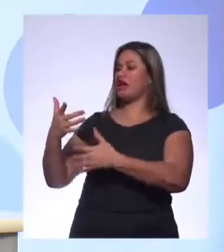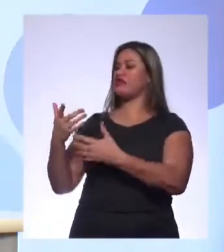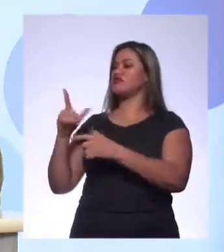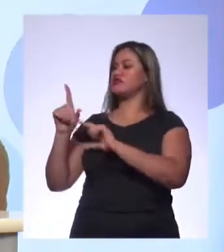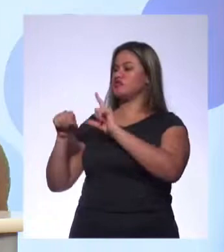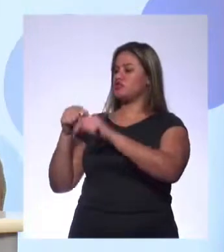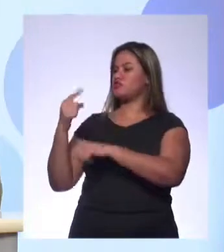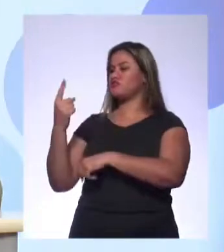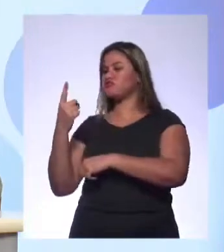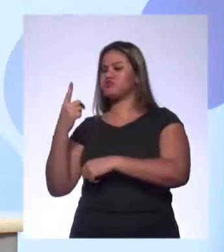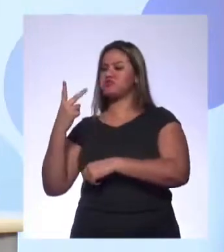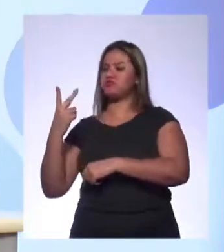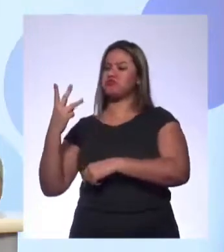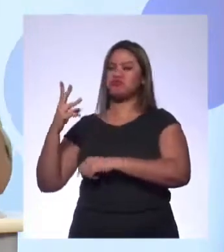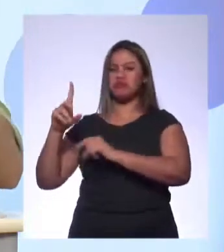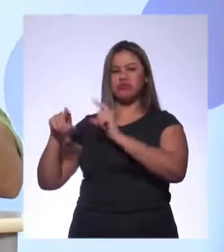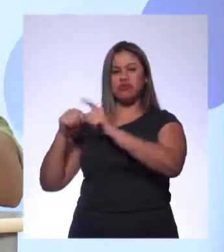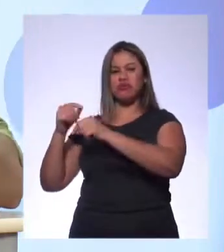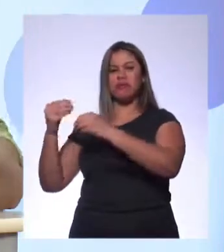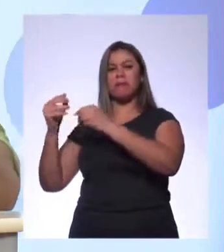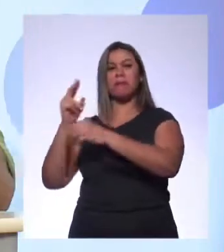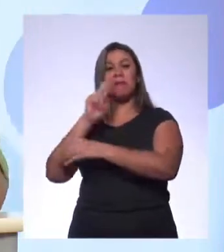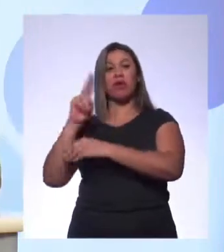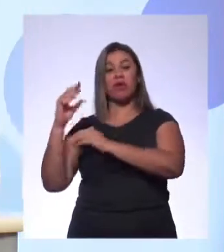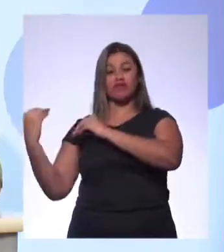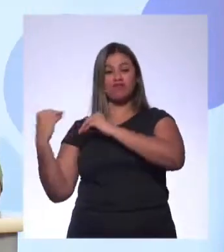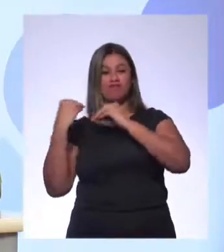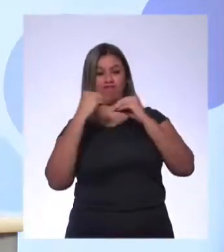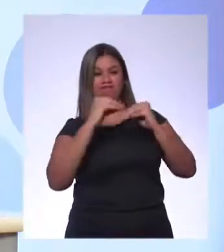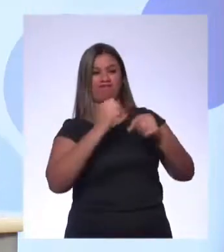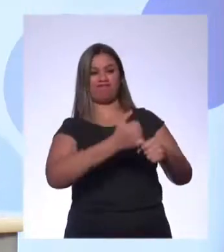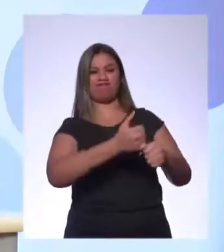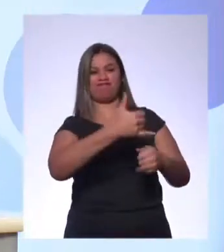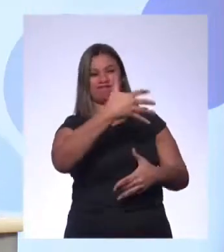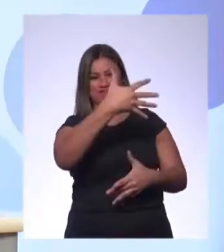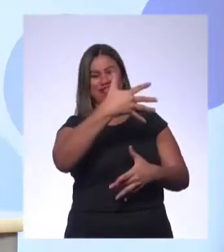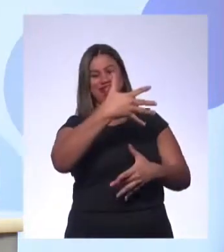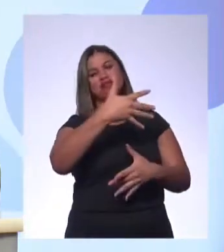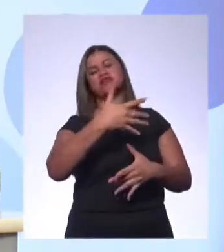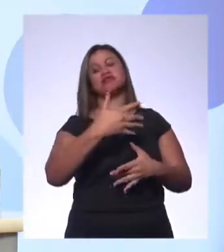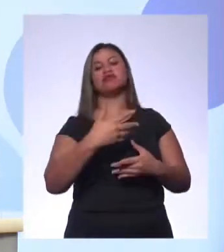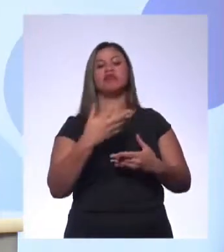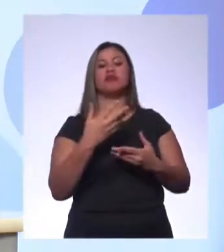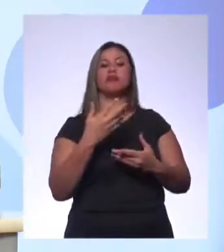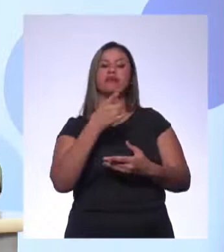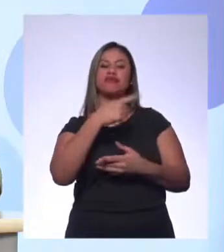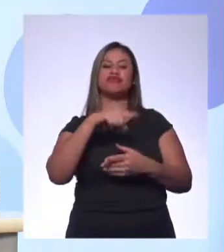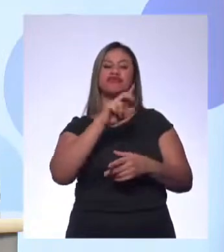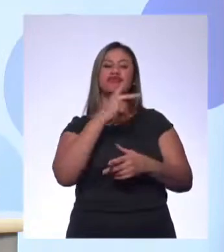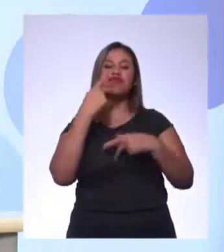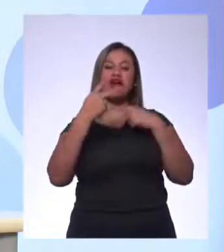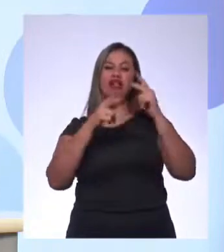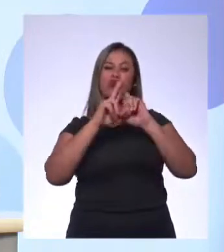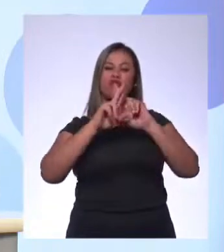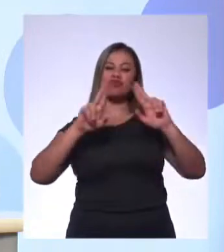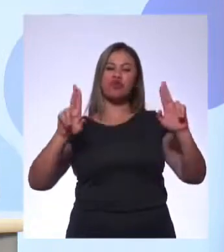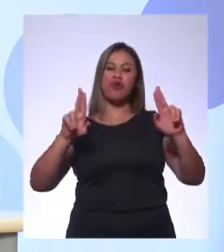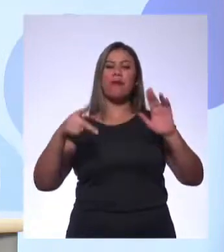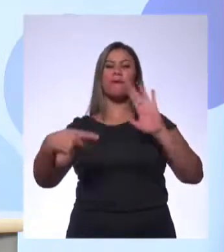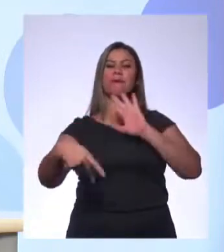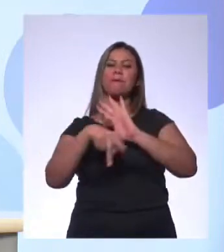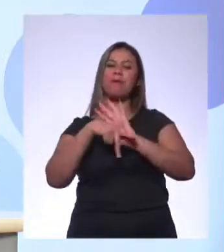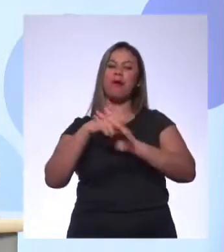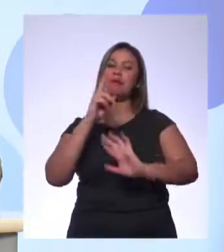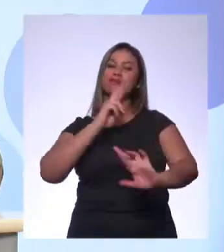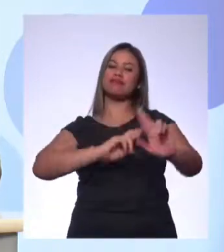duas respostas, três. Coloque o nome do estudante também para nós abrilhantarmos aqui as respostas